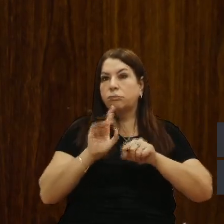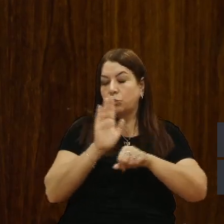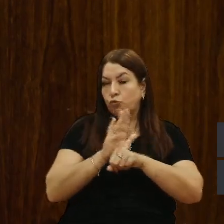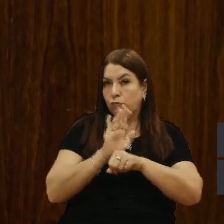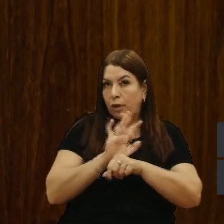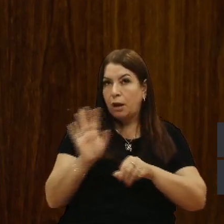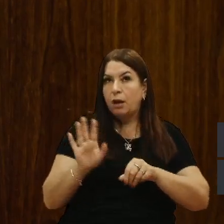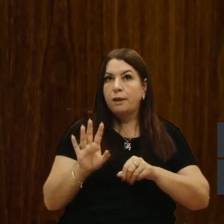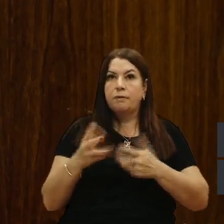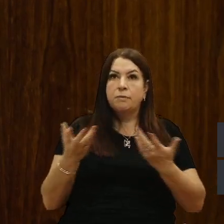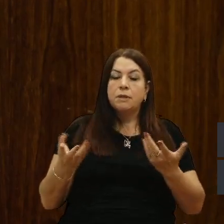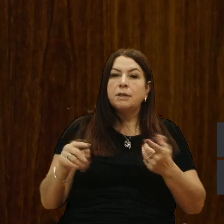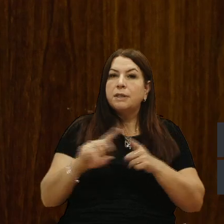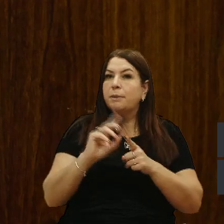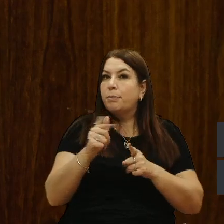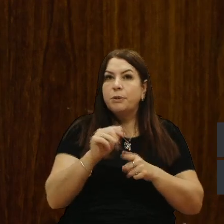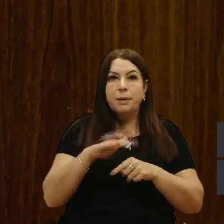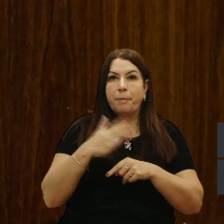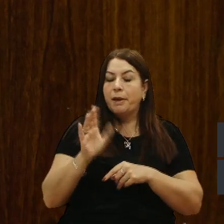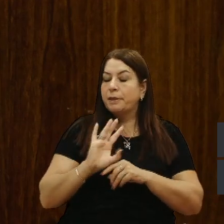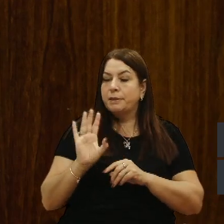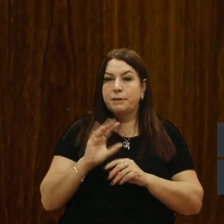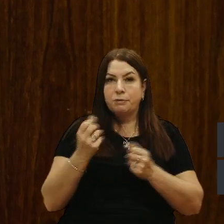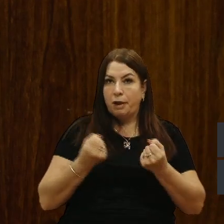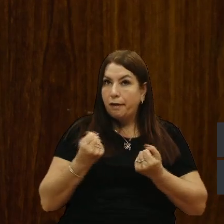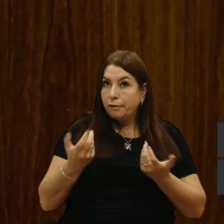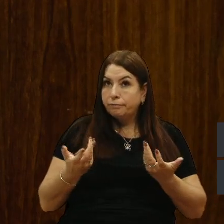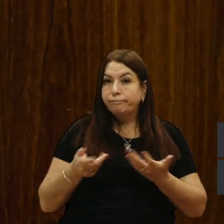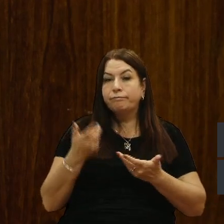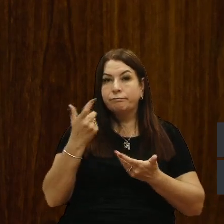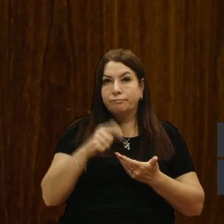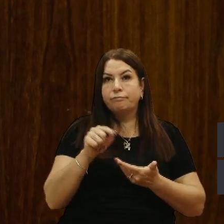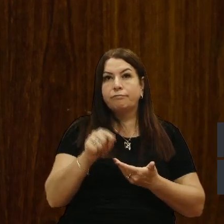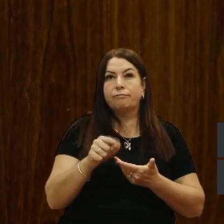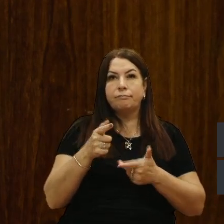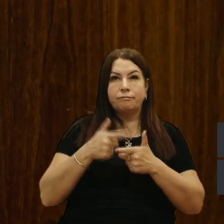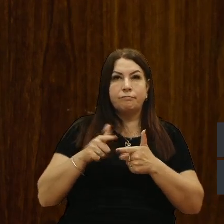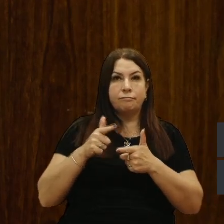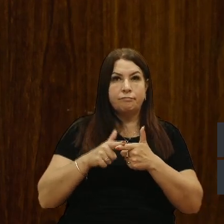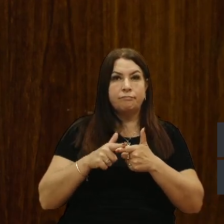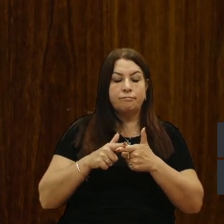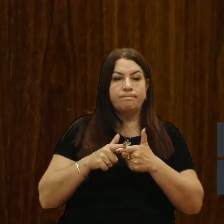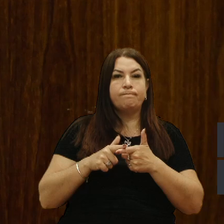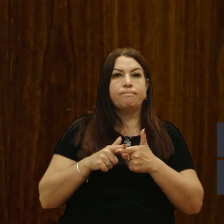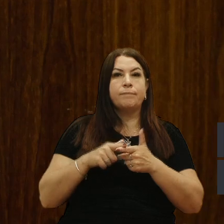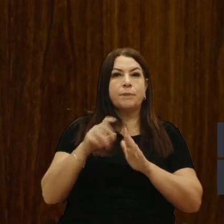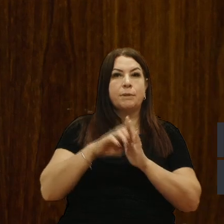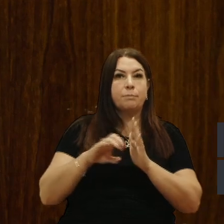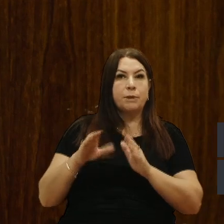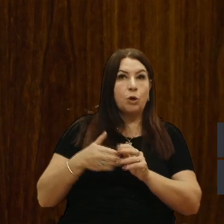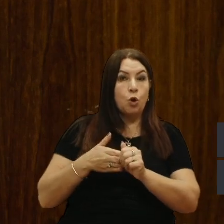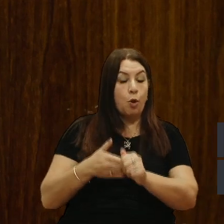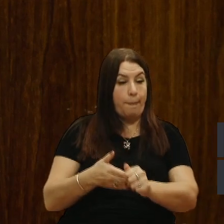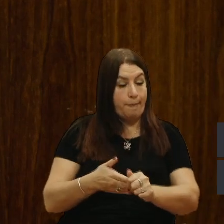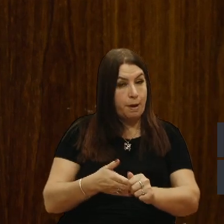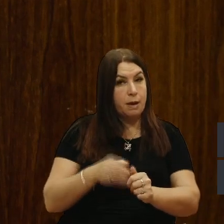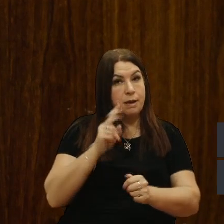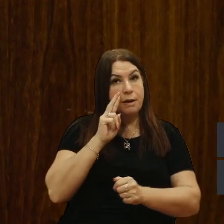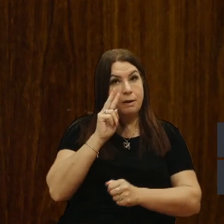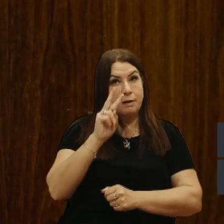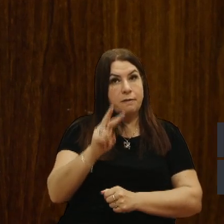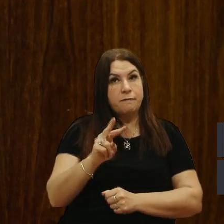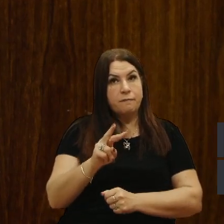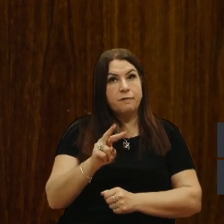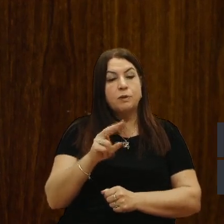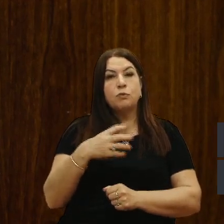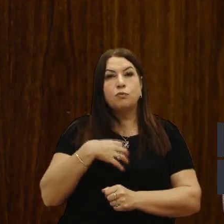ajudava. Depois, nem mais o carro. Então, acho que esses problemas da emenda nós temos que acompanhar e tem que ver